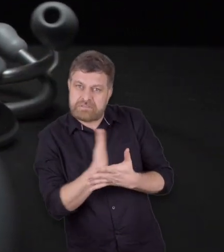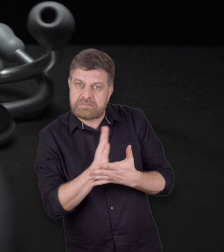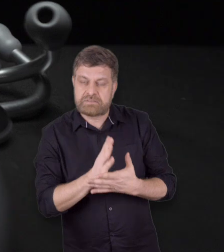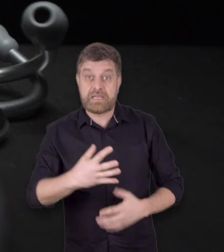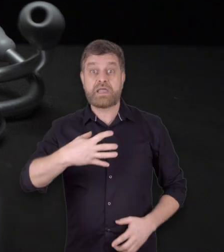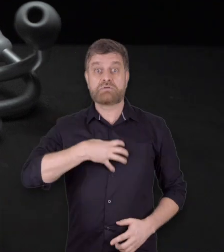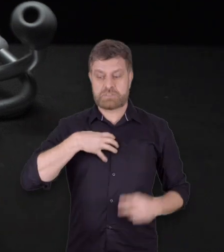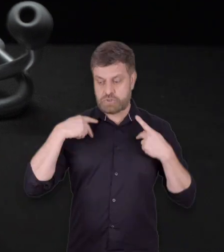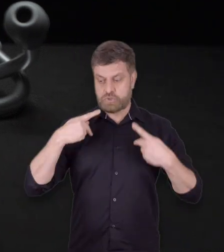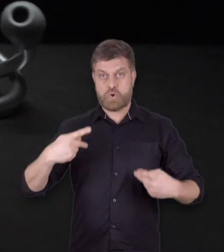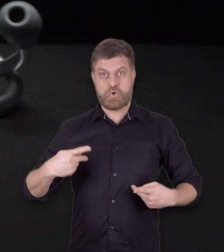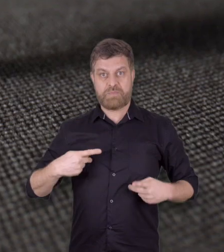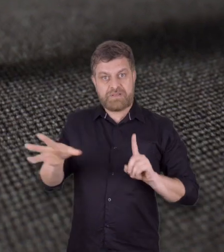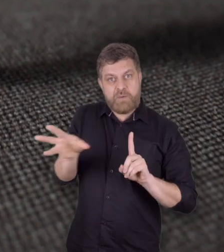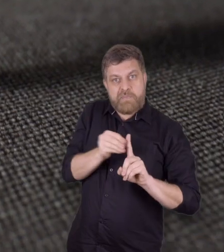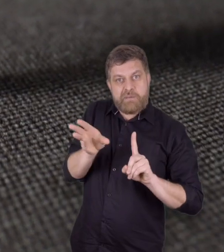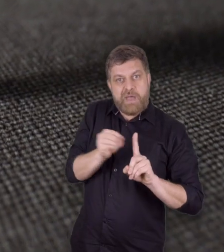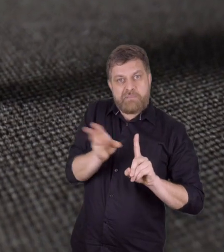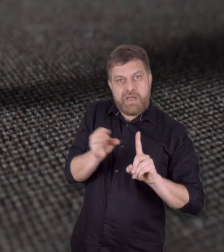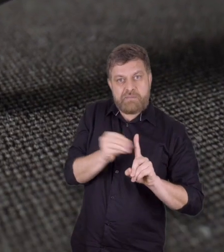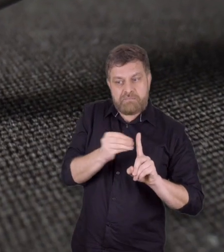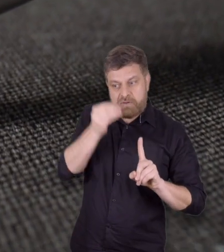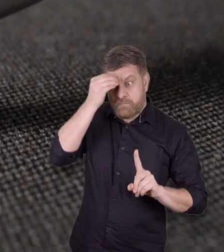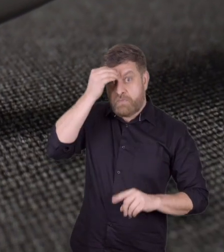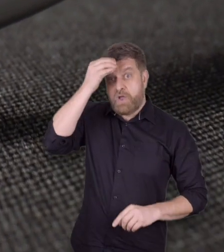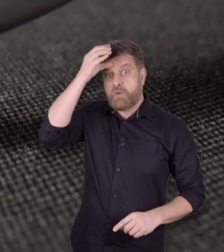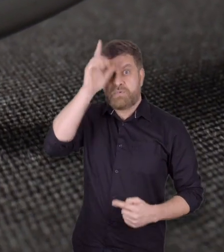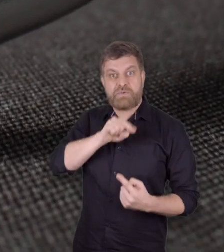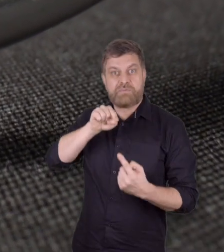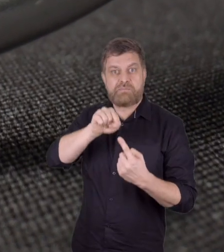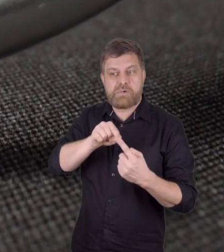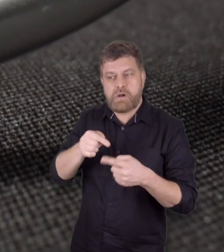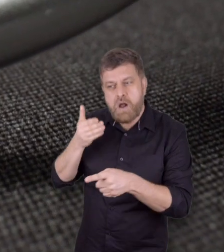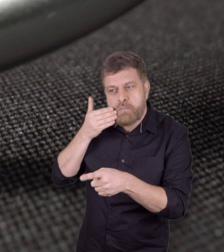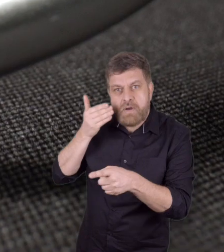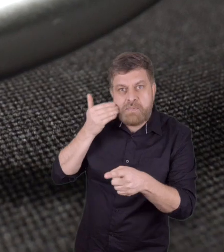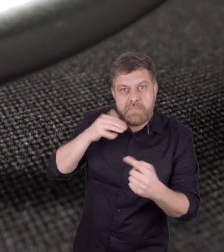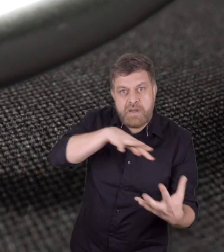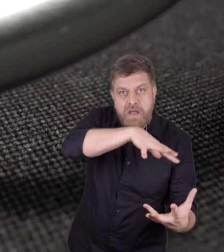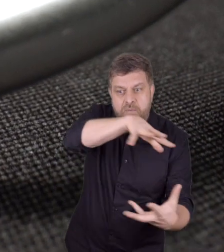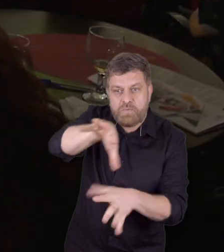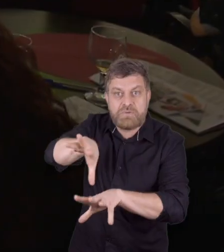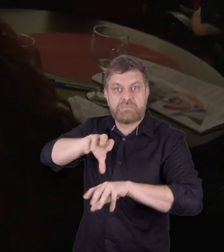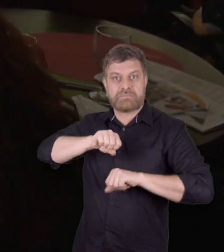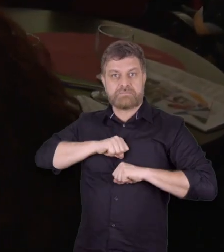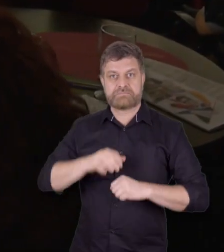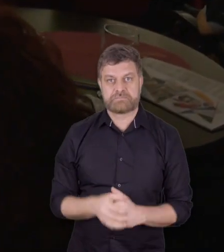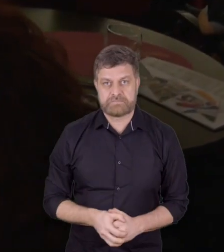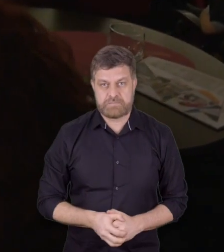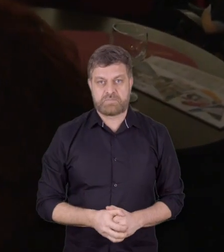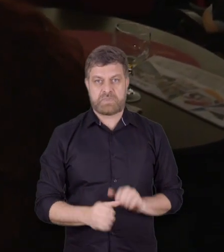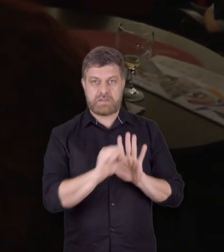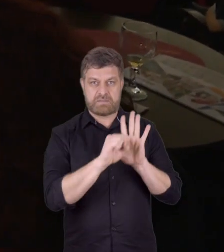sentidos humanos que são utilizados para o conhecimento perceptivo do mundo. Na década de 20, um